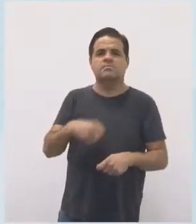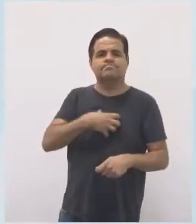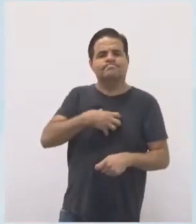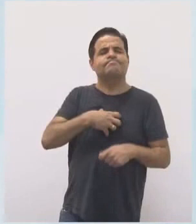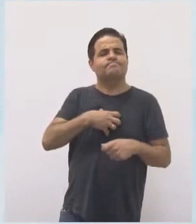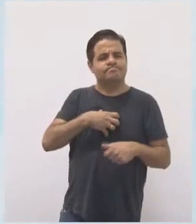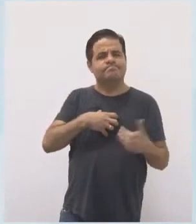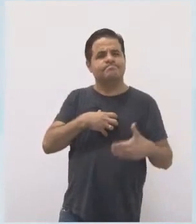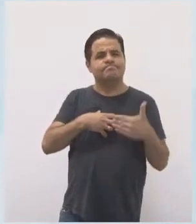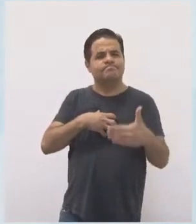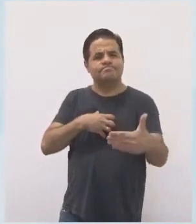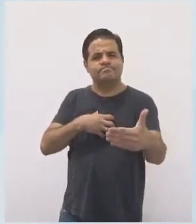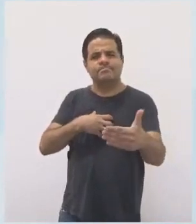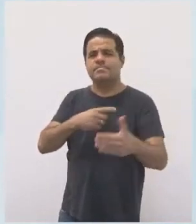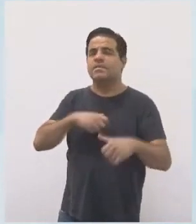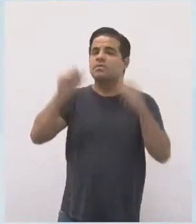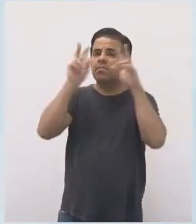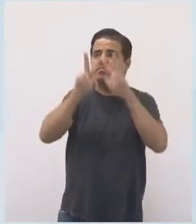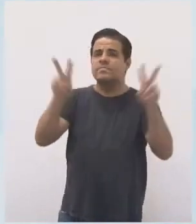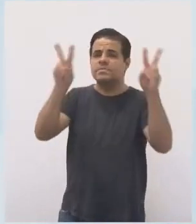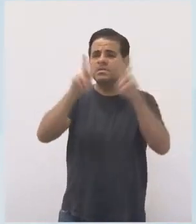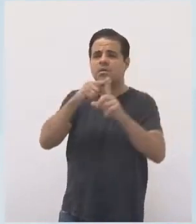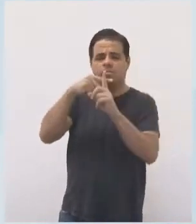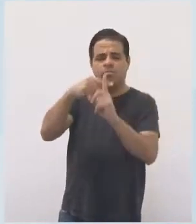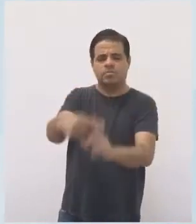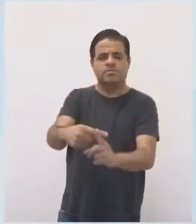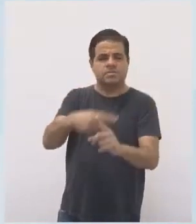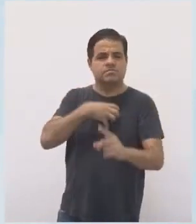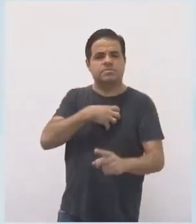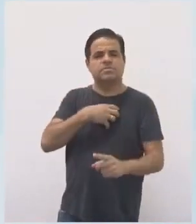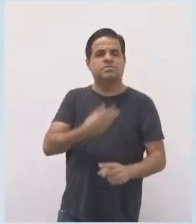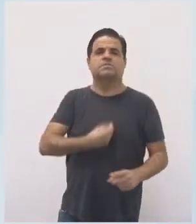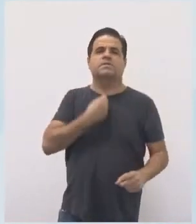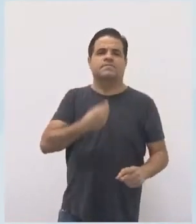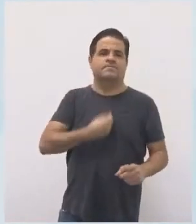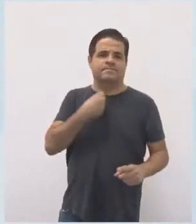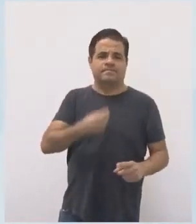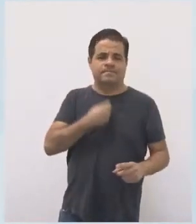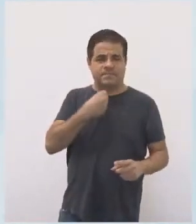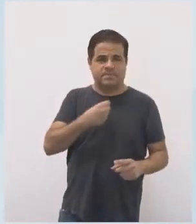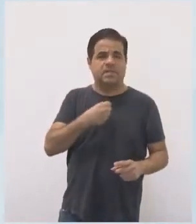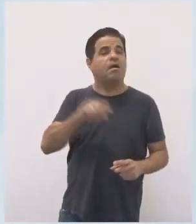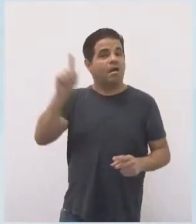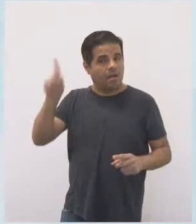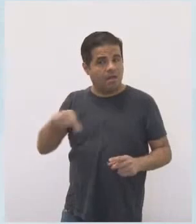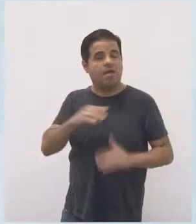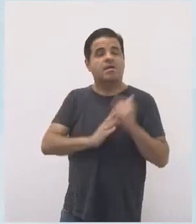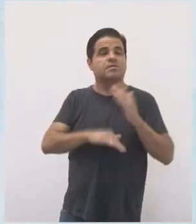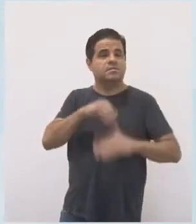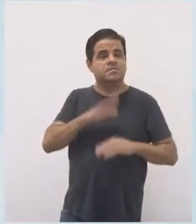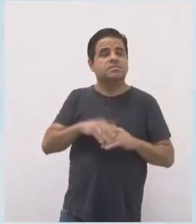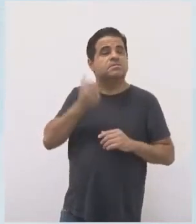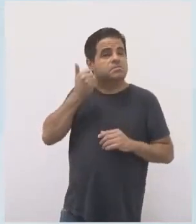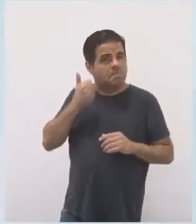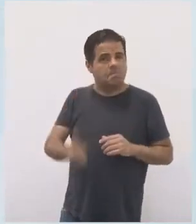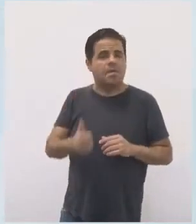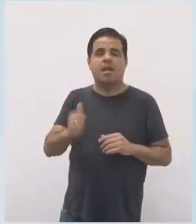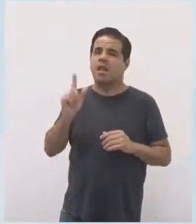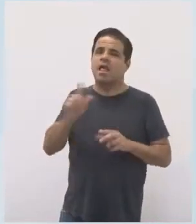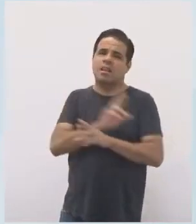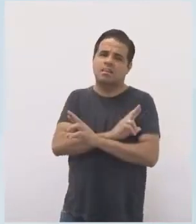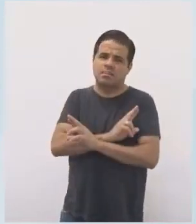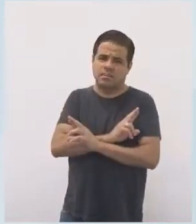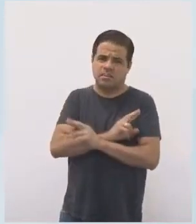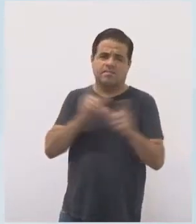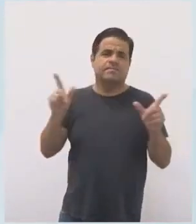contentamento e de ter uma visão positiva do sentido da vida. Então, essa ação do bem, ela é um pouquinho